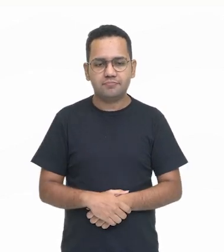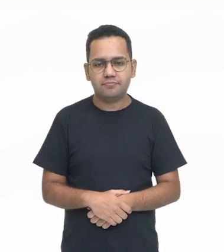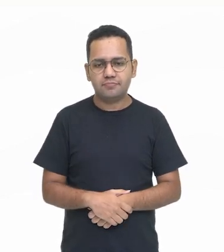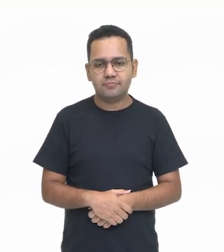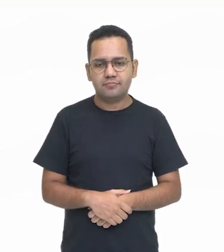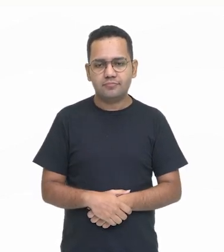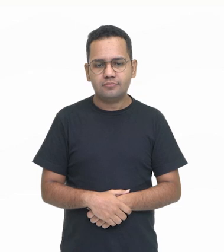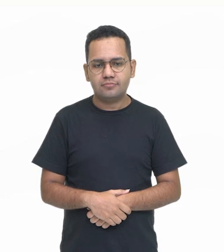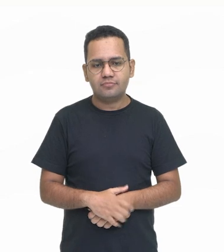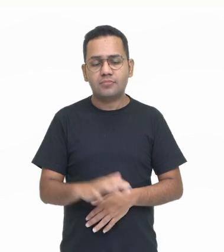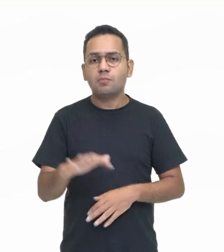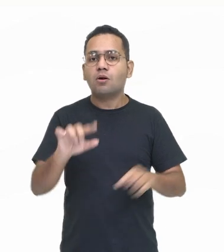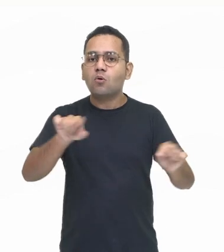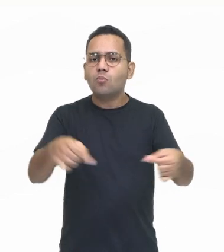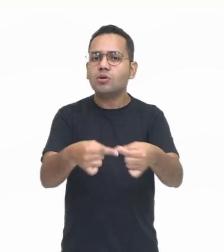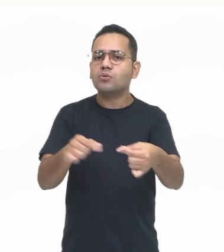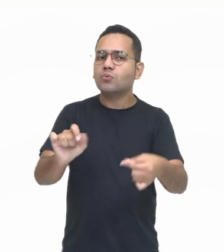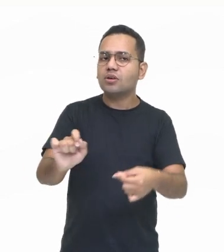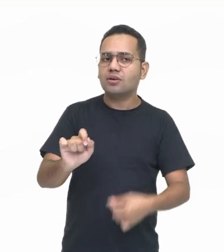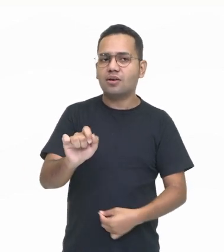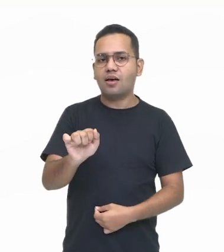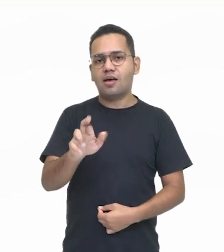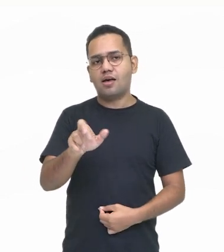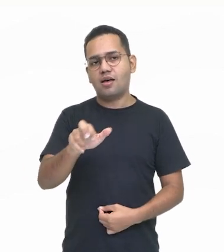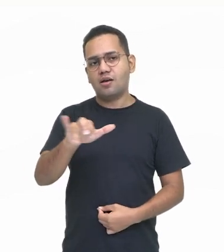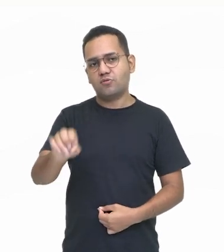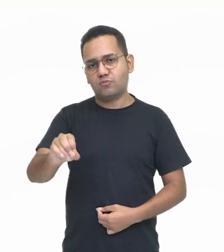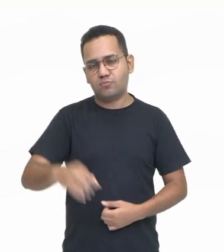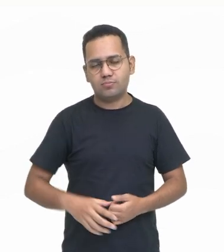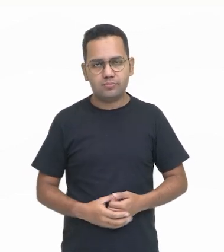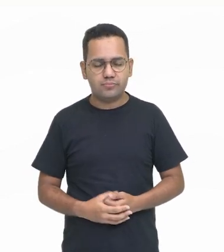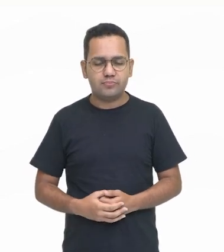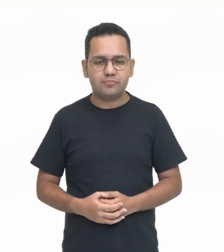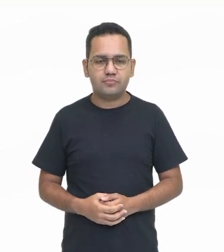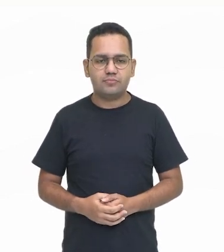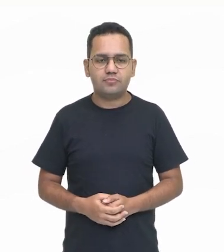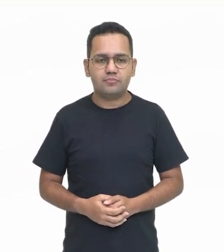ser importante, então nós estamos diante de um arranjo, tá legal? Então,